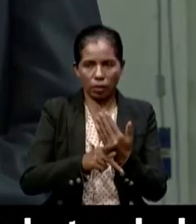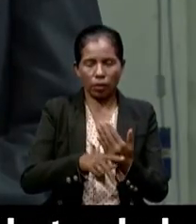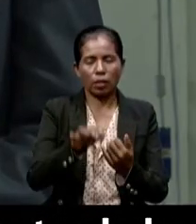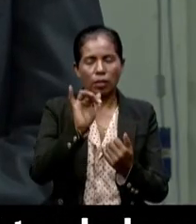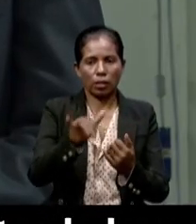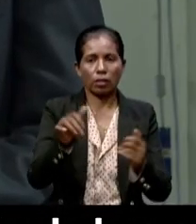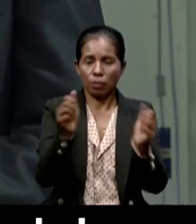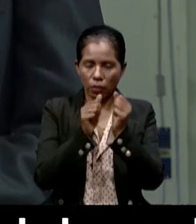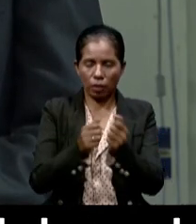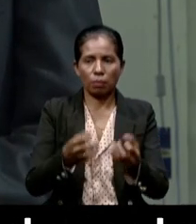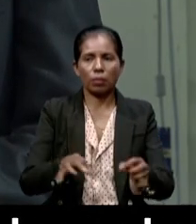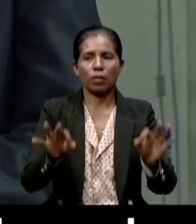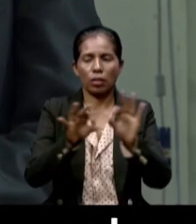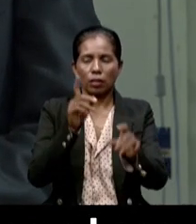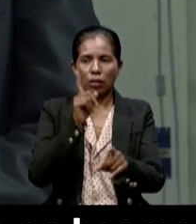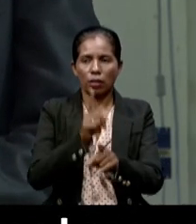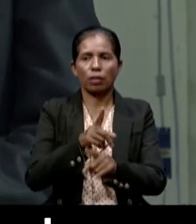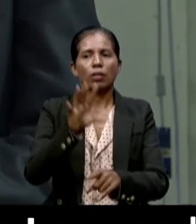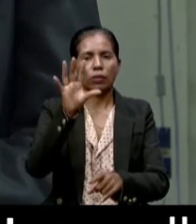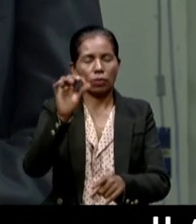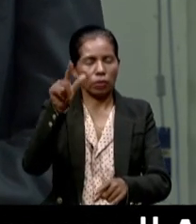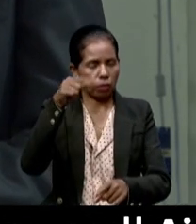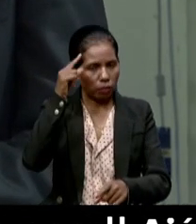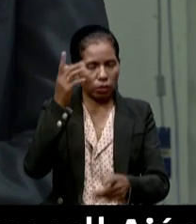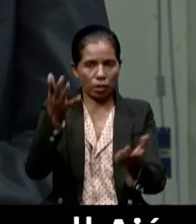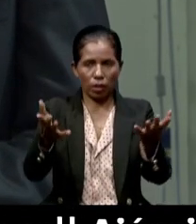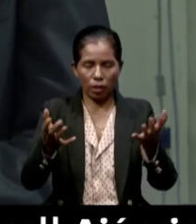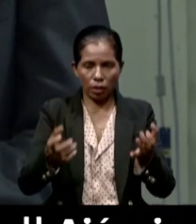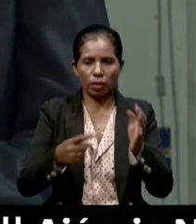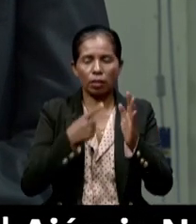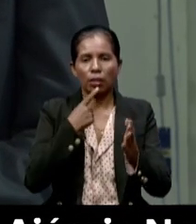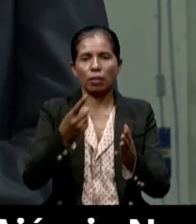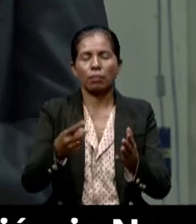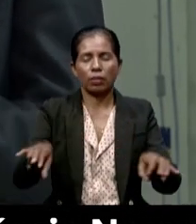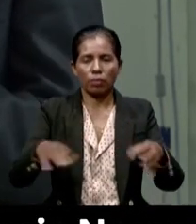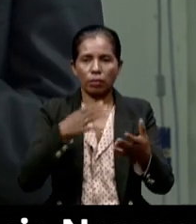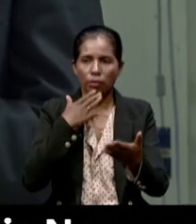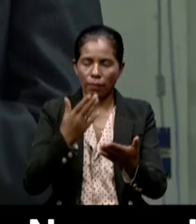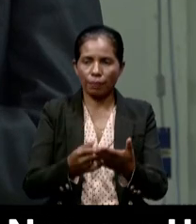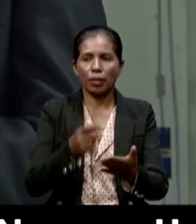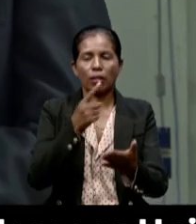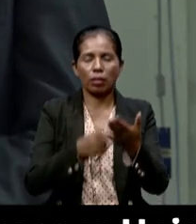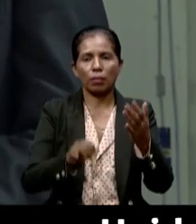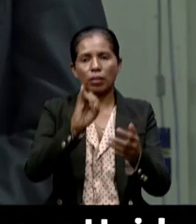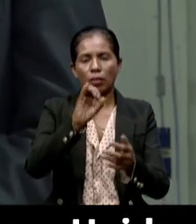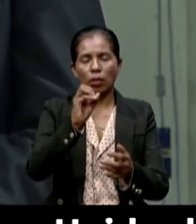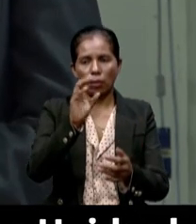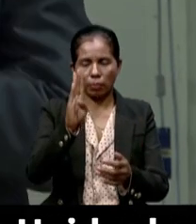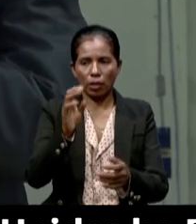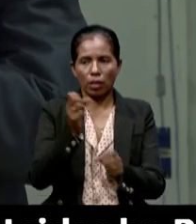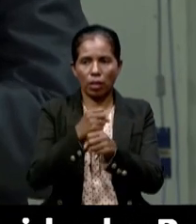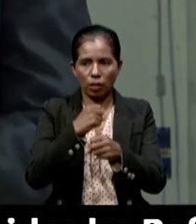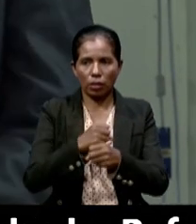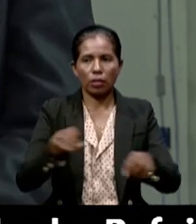importante para vocês. Nono governo constitucional a cara aposta a qualidade. Seja a IUB Halone,